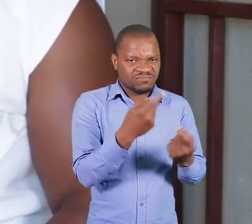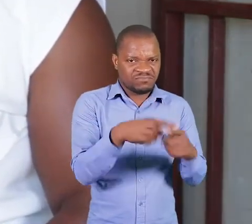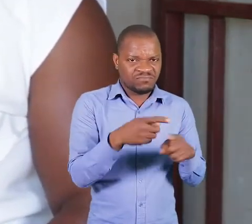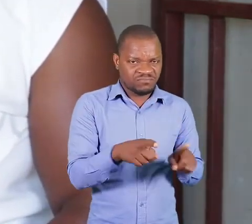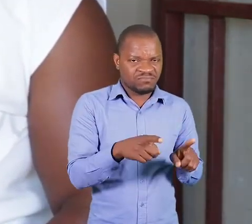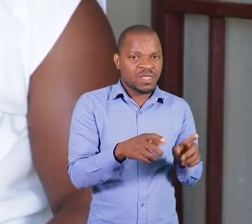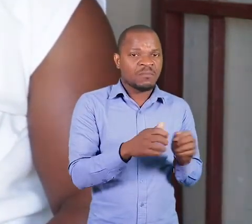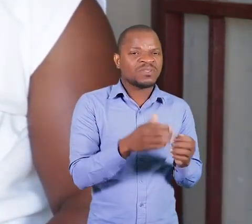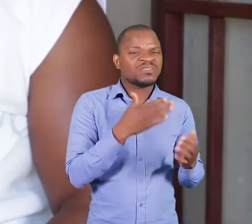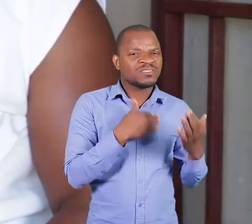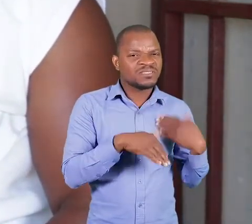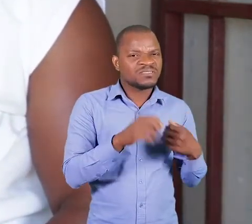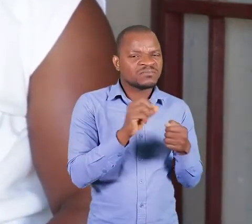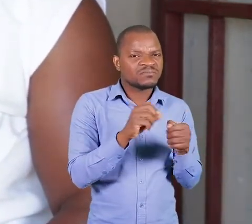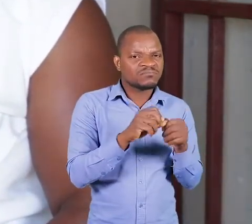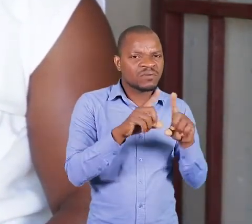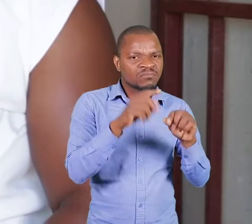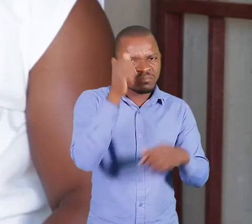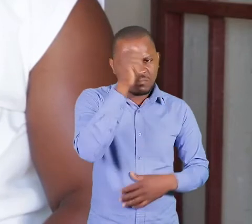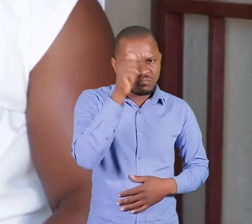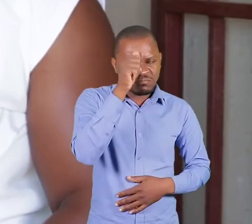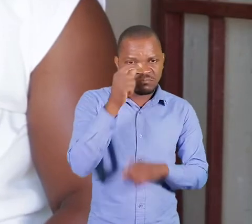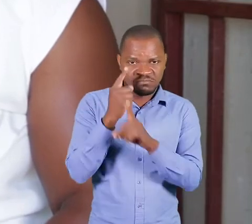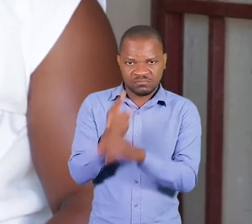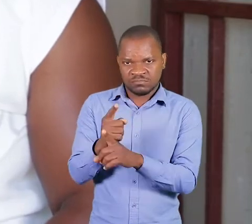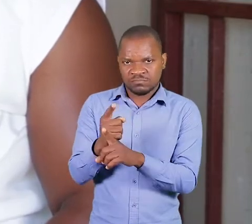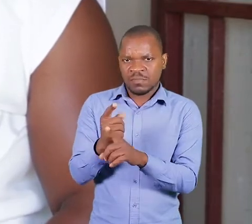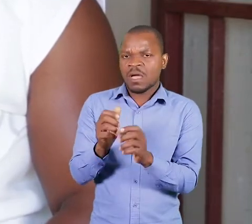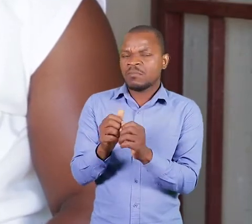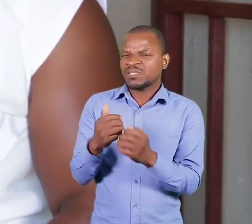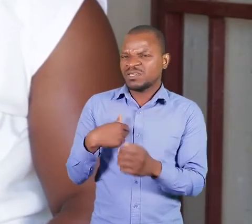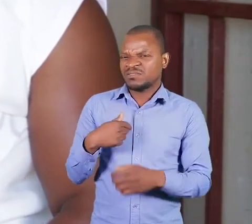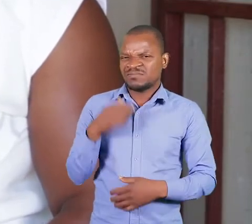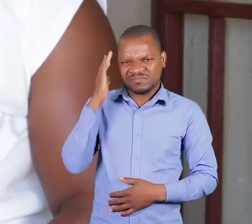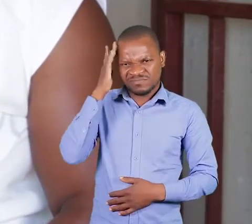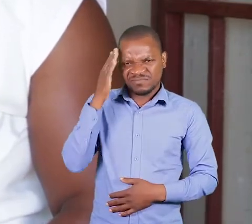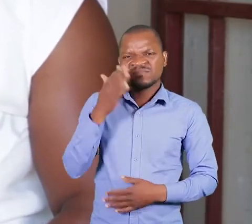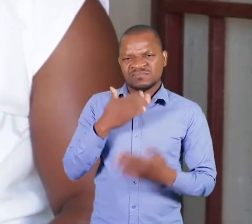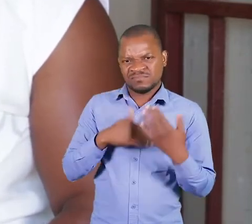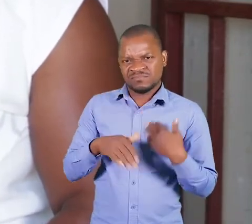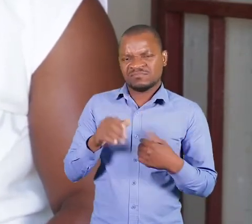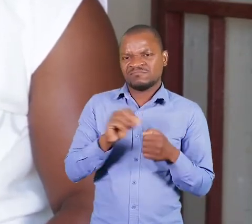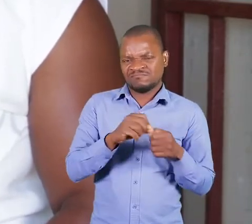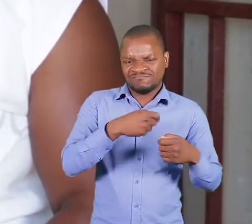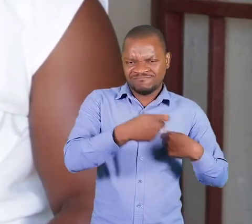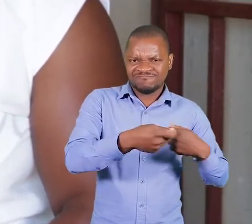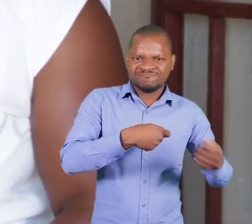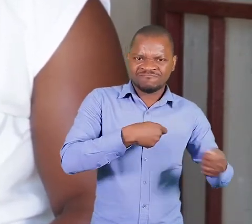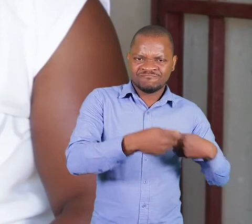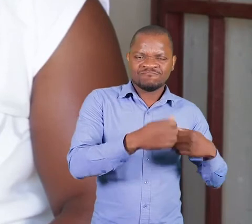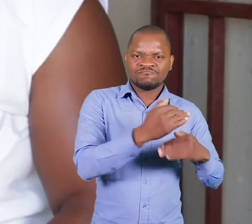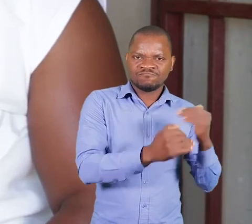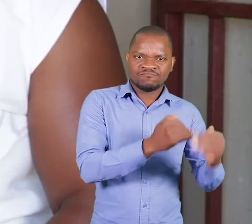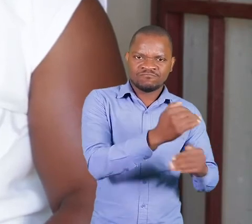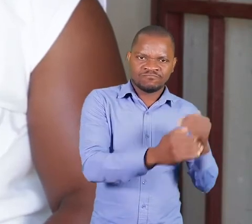fazer faculdade, essas coisas aí. Então eu vejo que meu sonho agora é estar avante com o meu